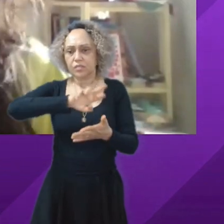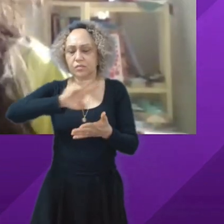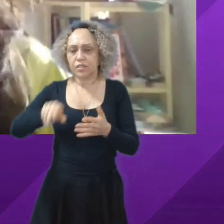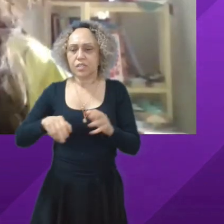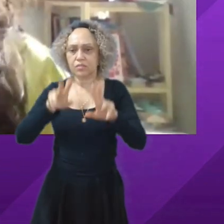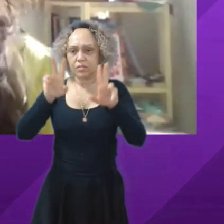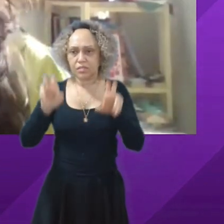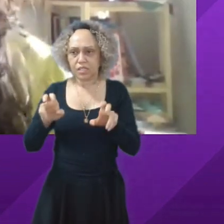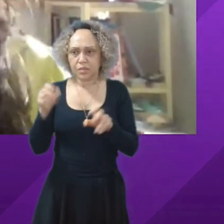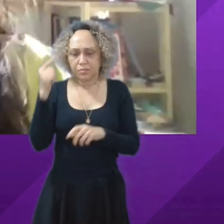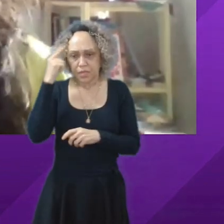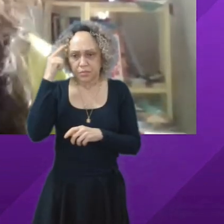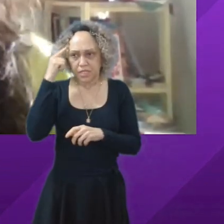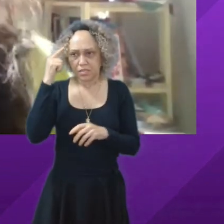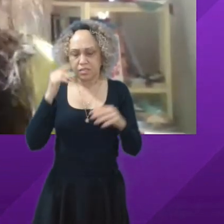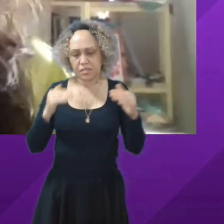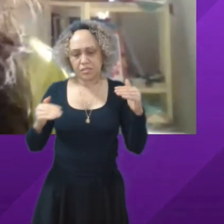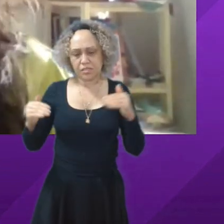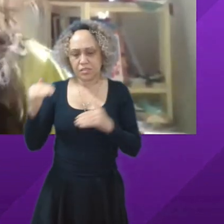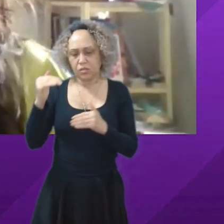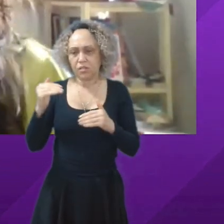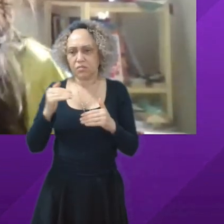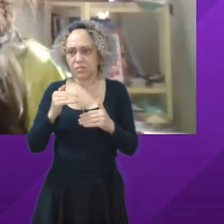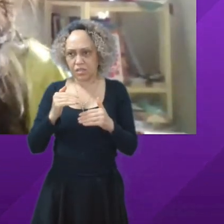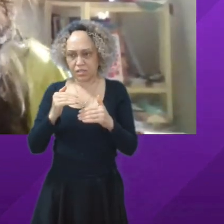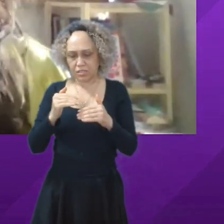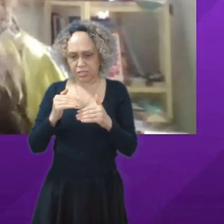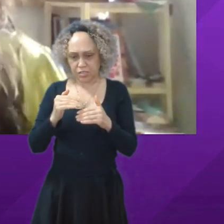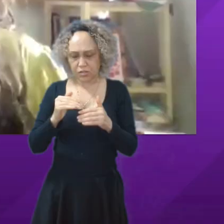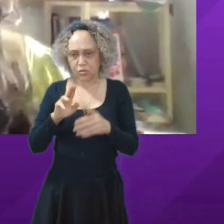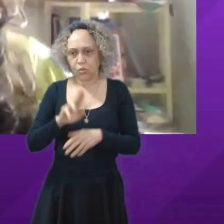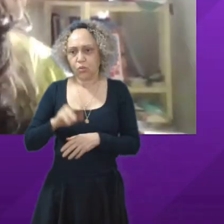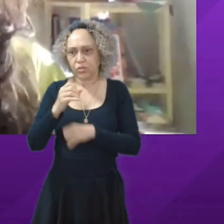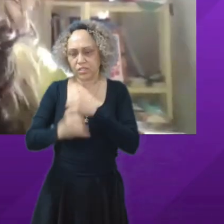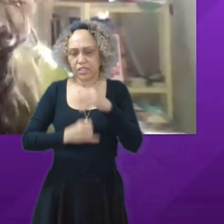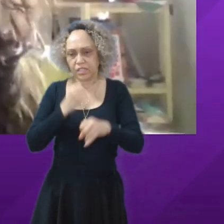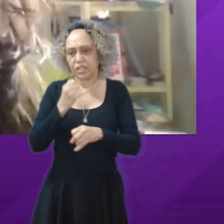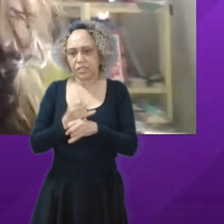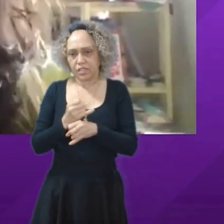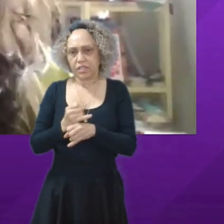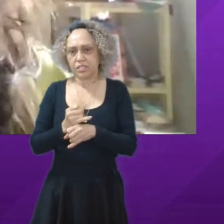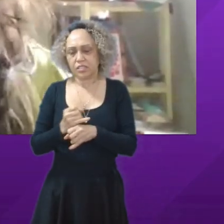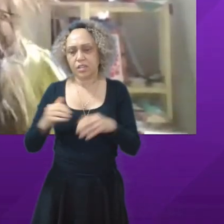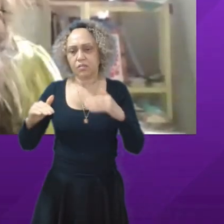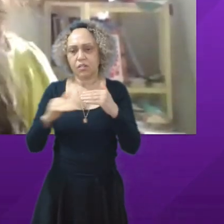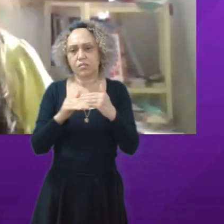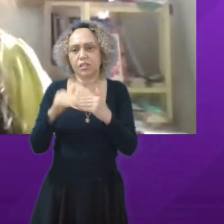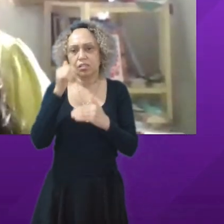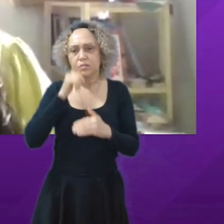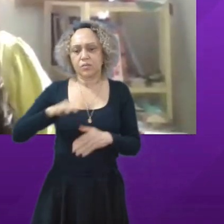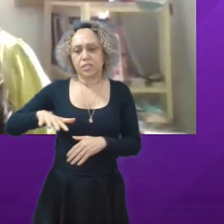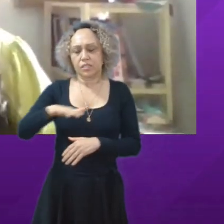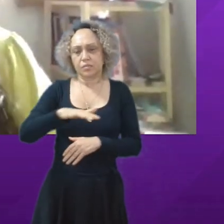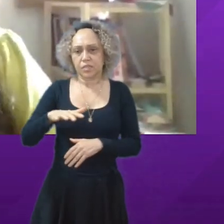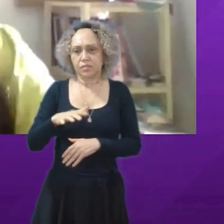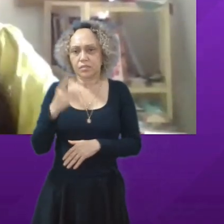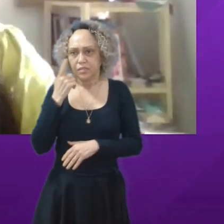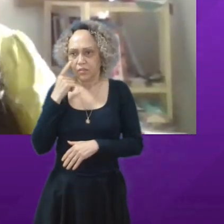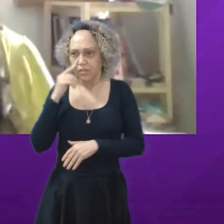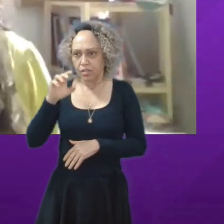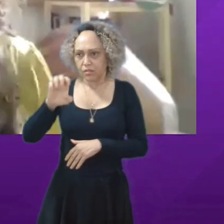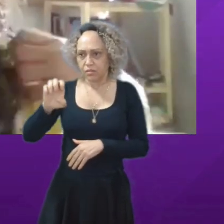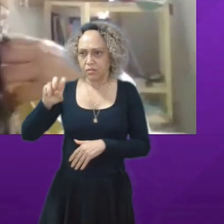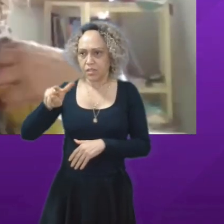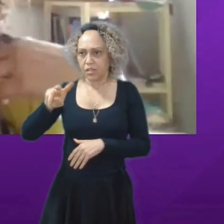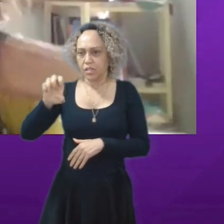pensar as desigualdades digitais e pensar a participação das mulheres nesse espaço. E aí eu queria ver com a Evelyn, de que forma, Evelyn, você